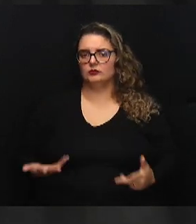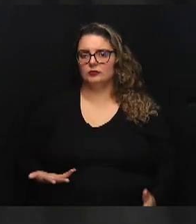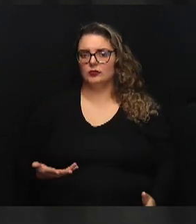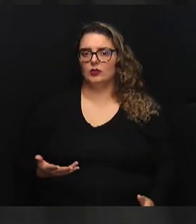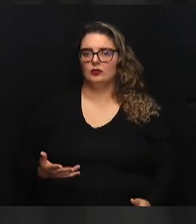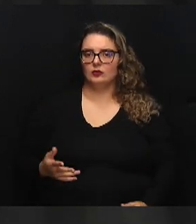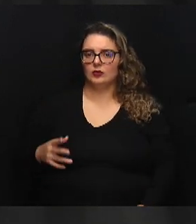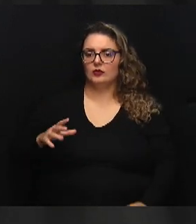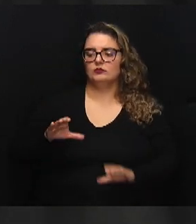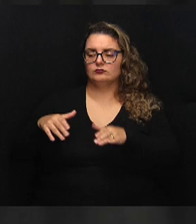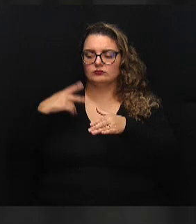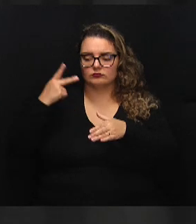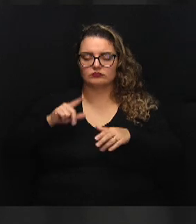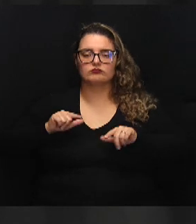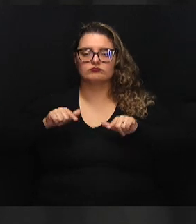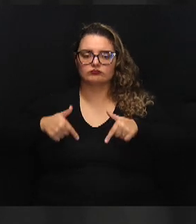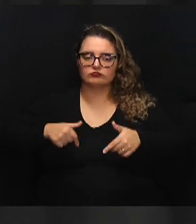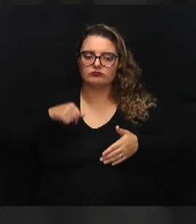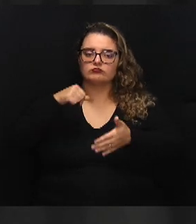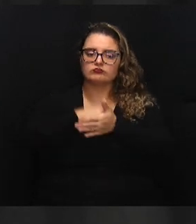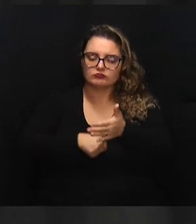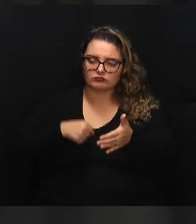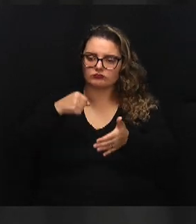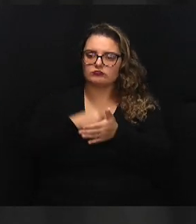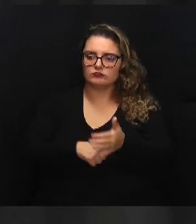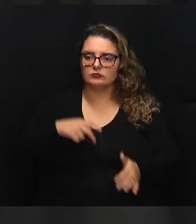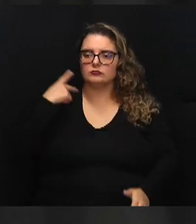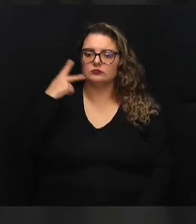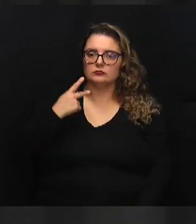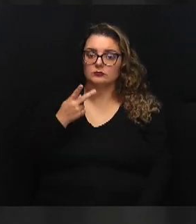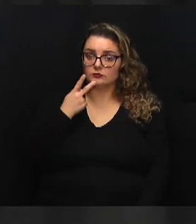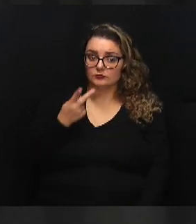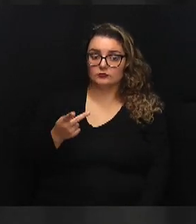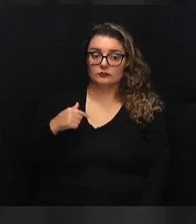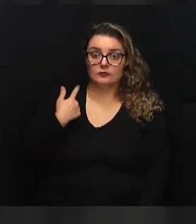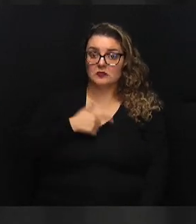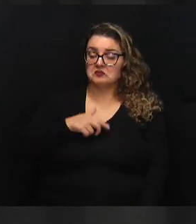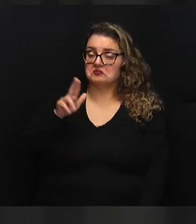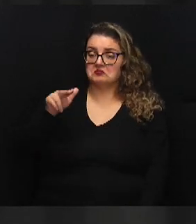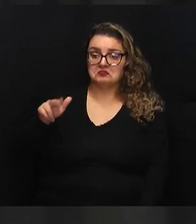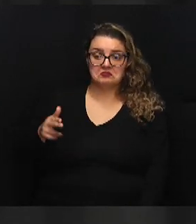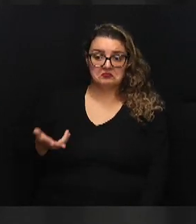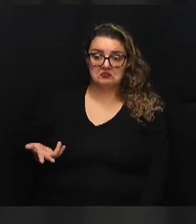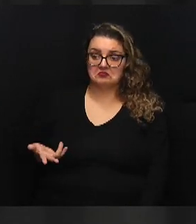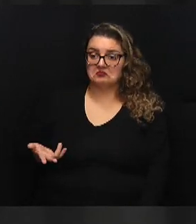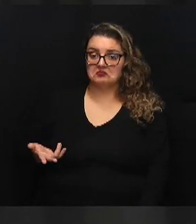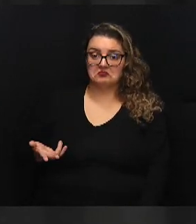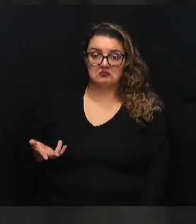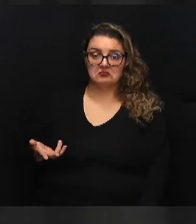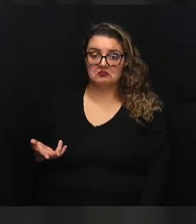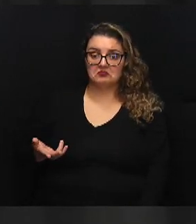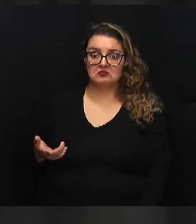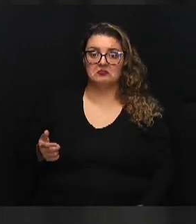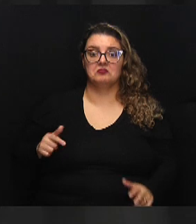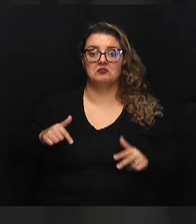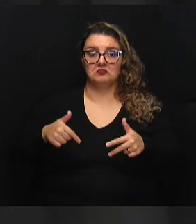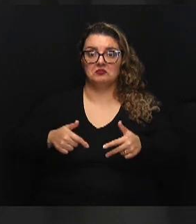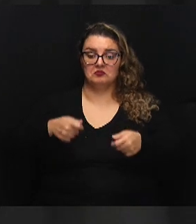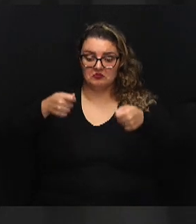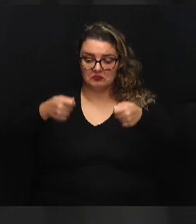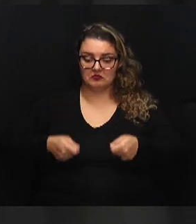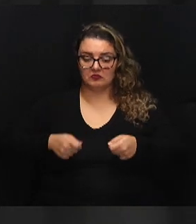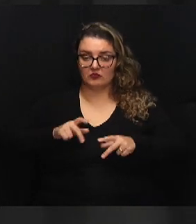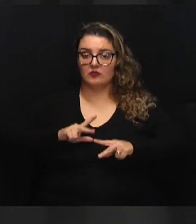parlamento realmente atuante e que os vereadores falaram. Nós nunca tivemos uma atuação tão firme e